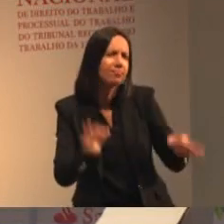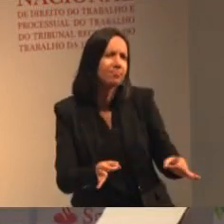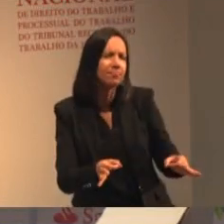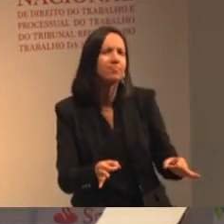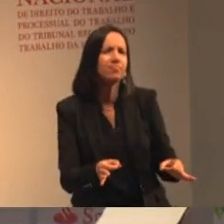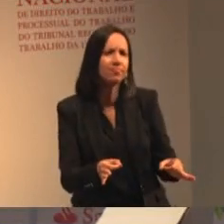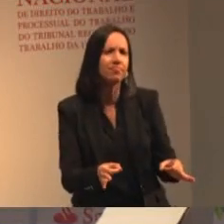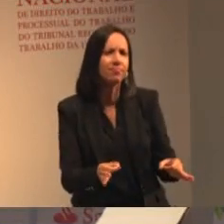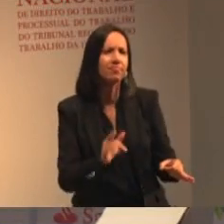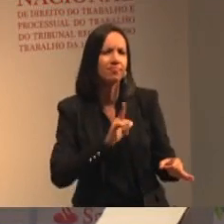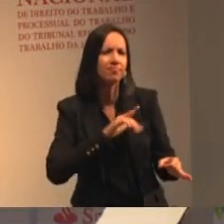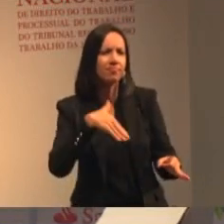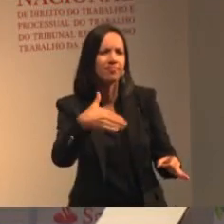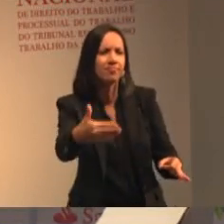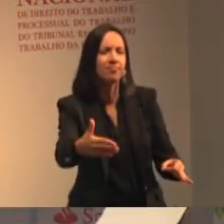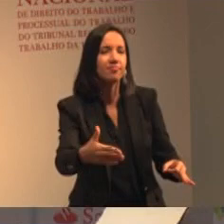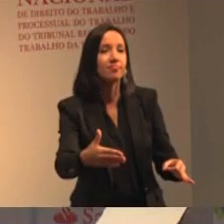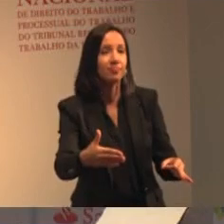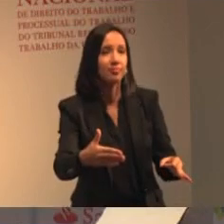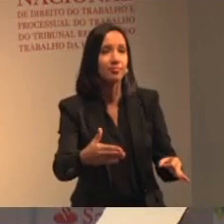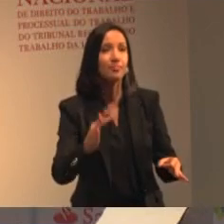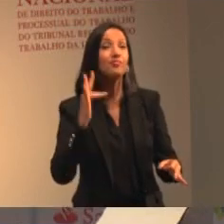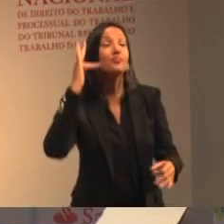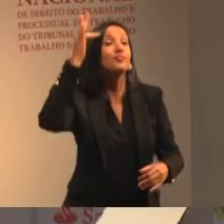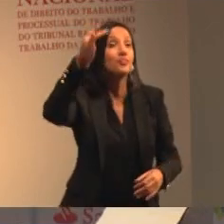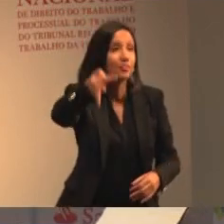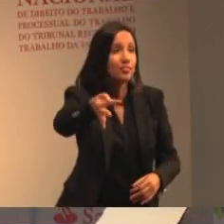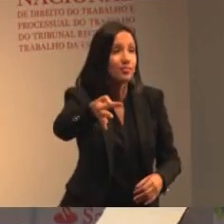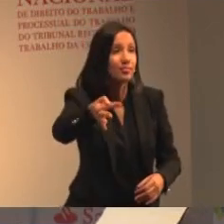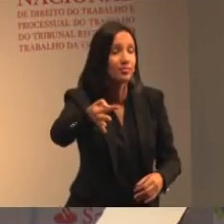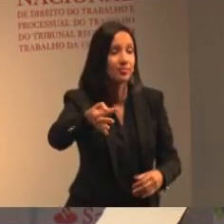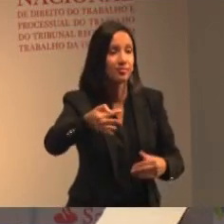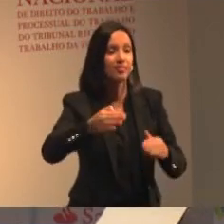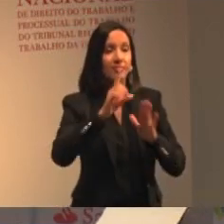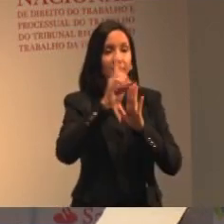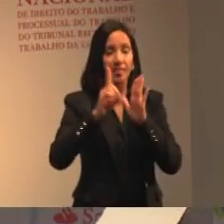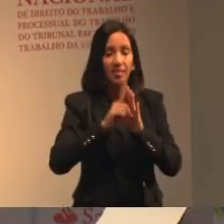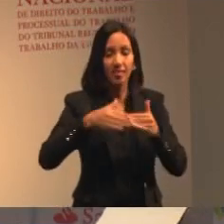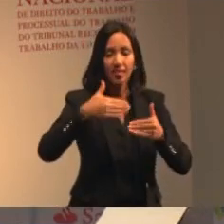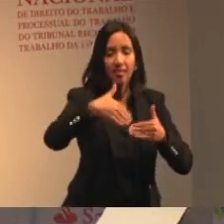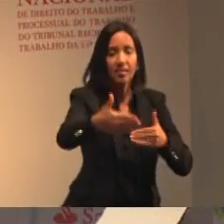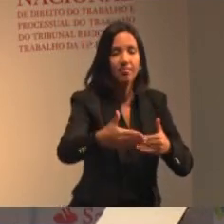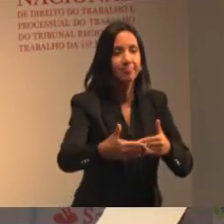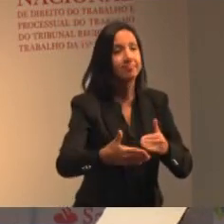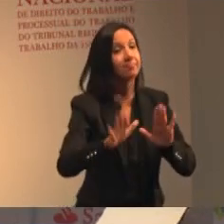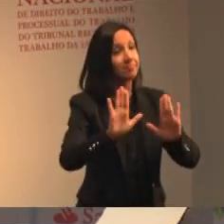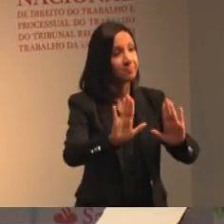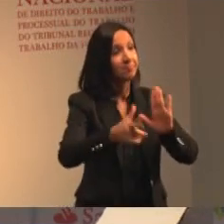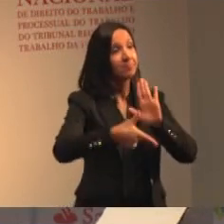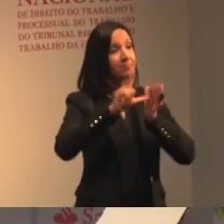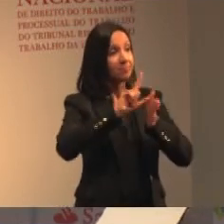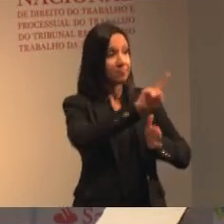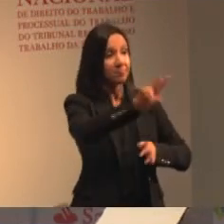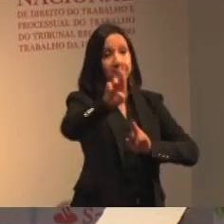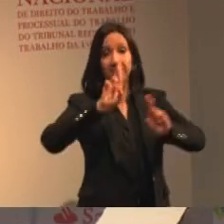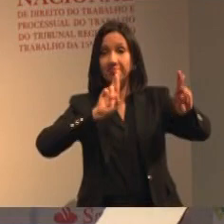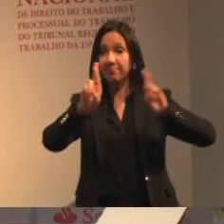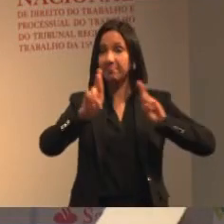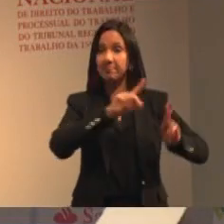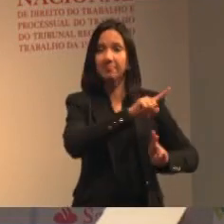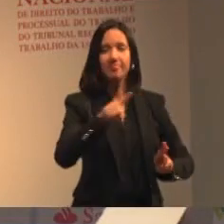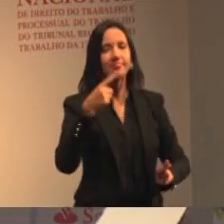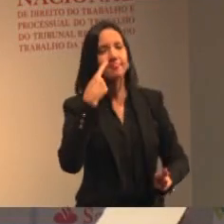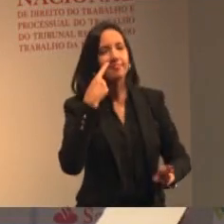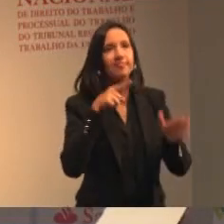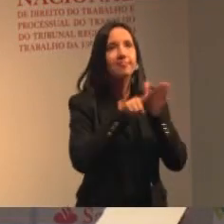novo nas próximas décadas? Aliás, antes de respondermos a quaisquer